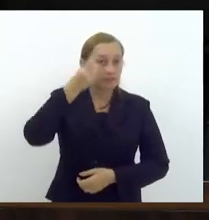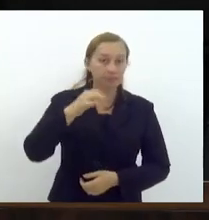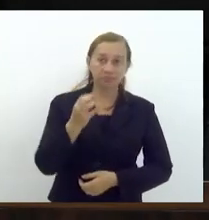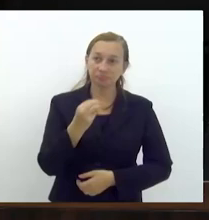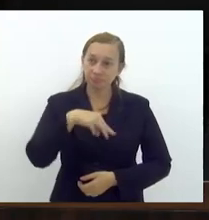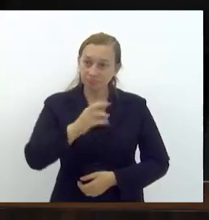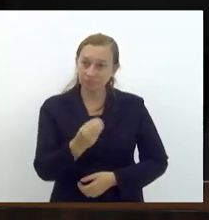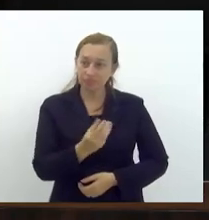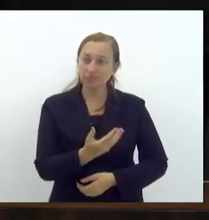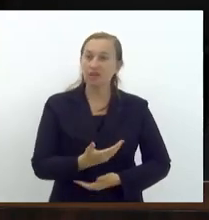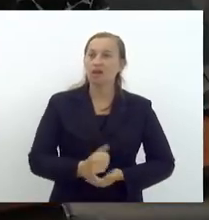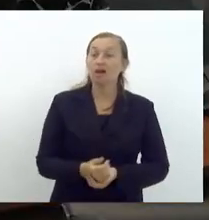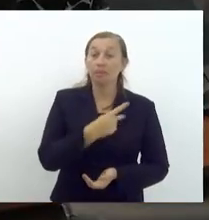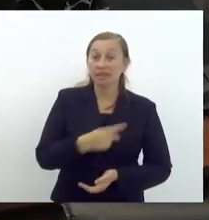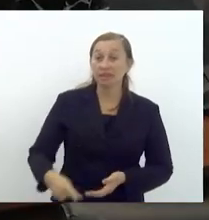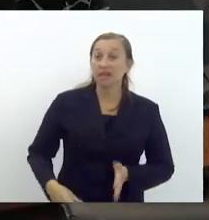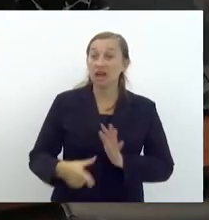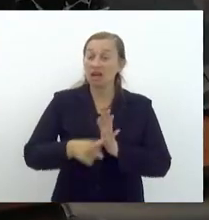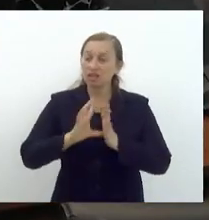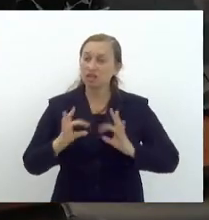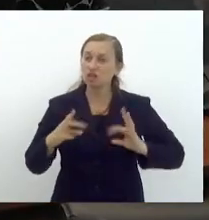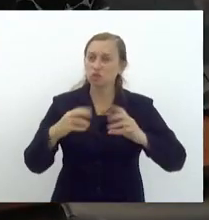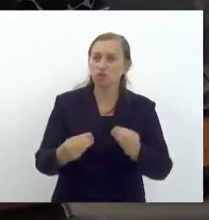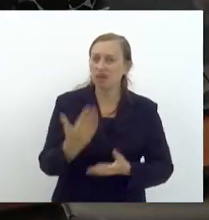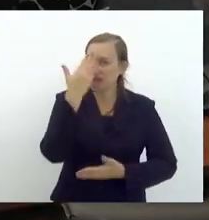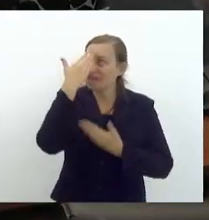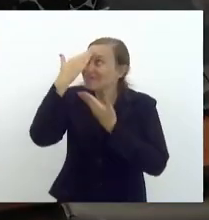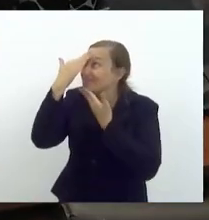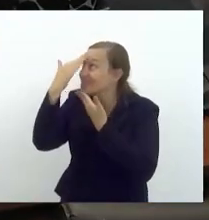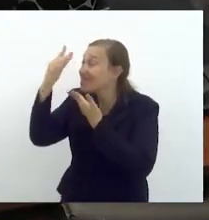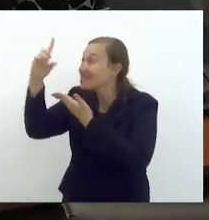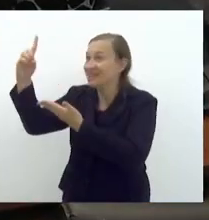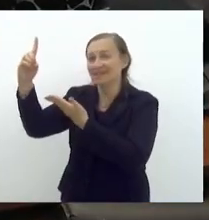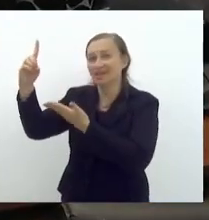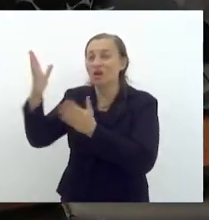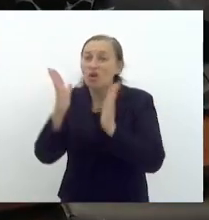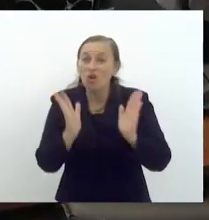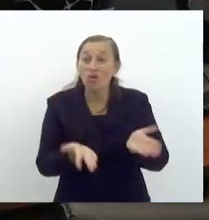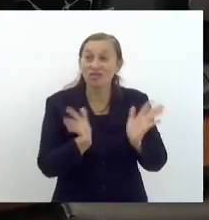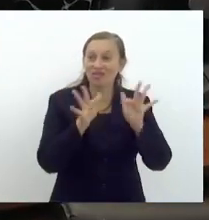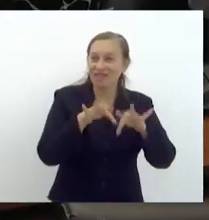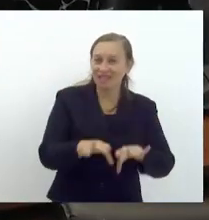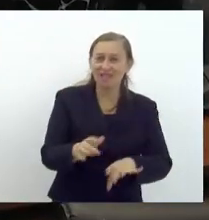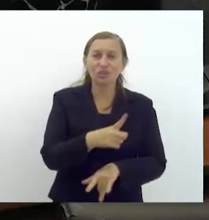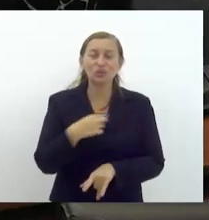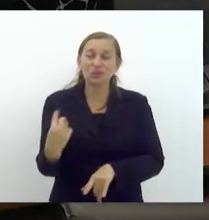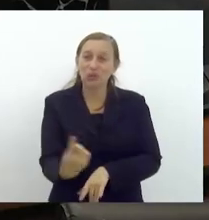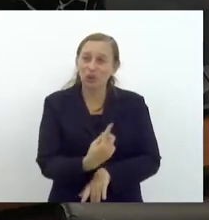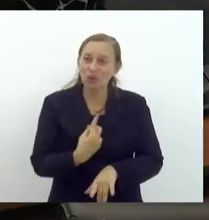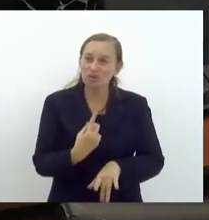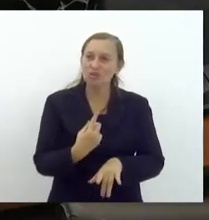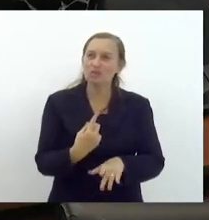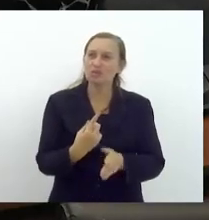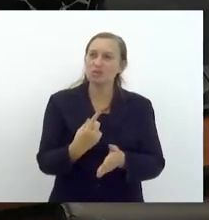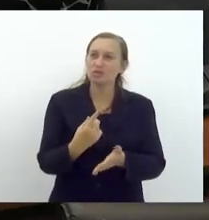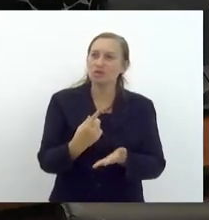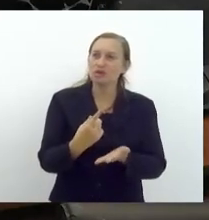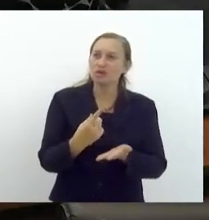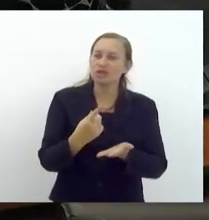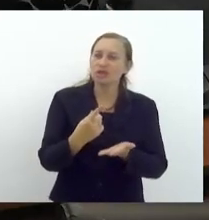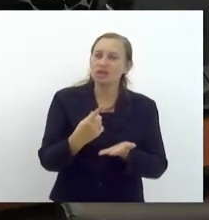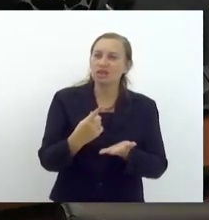Chico Machado por favor antes de mais nada agradecer a Deus estamos hoje Encerrando o nosso Começando o dia